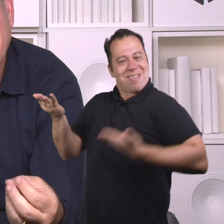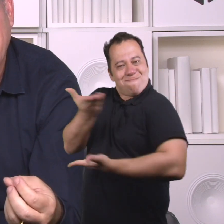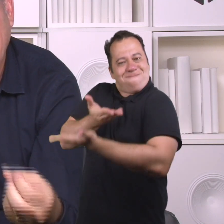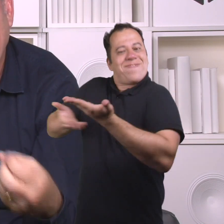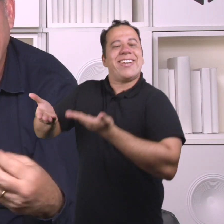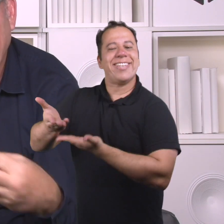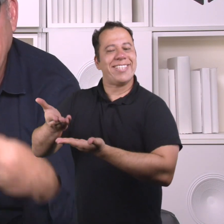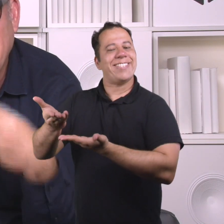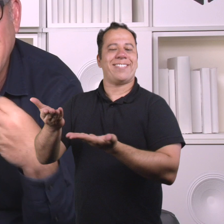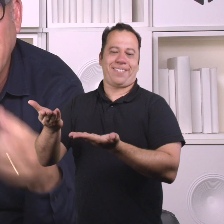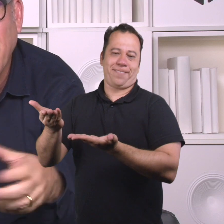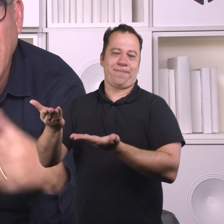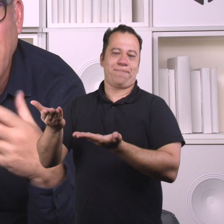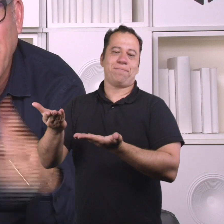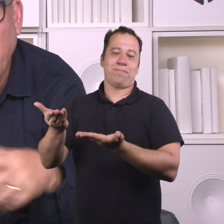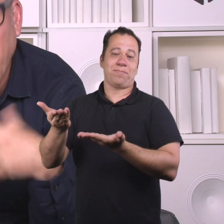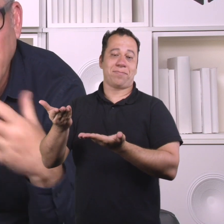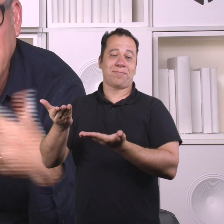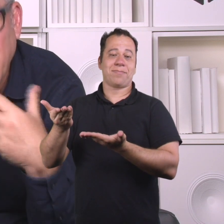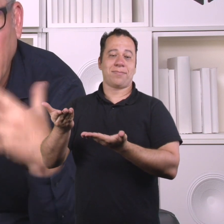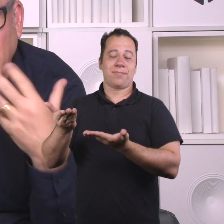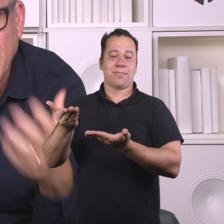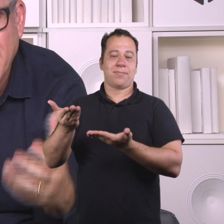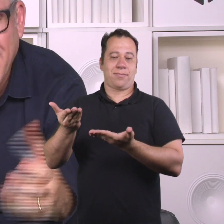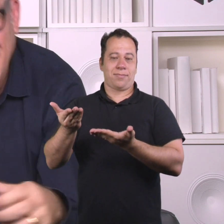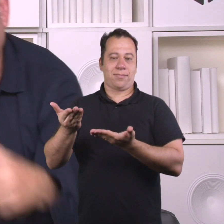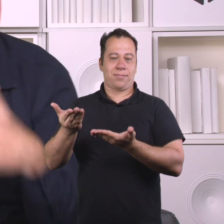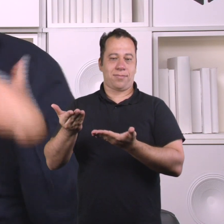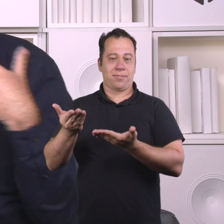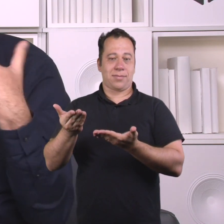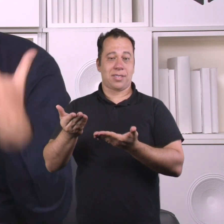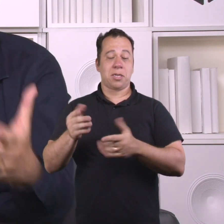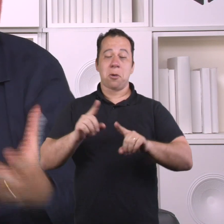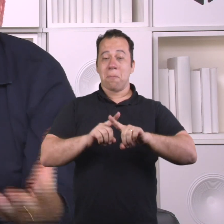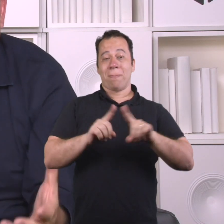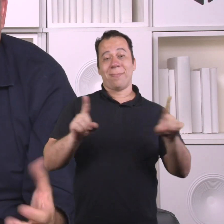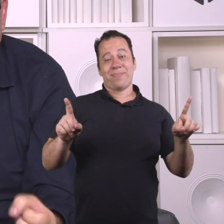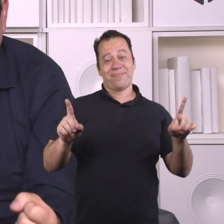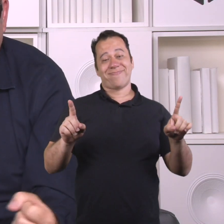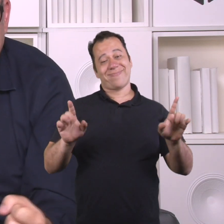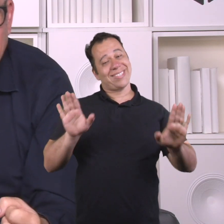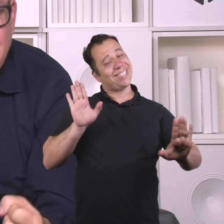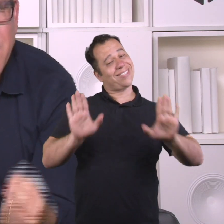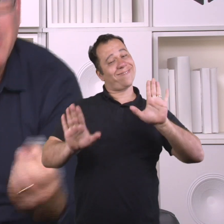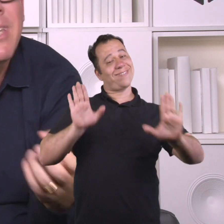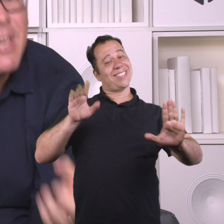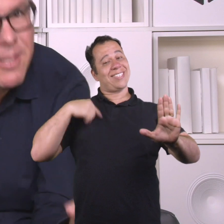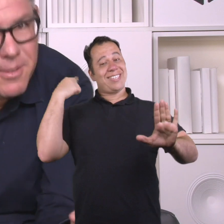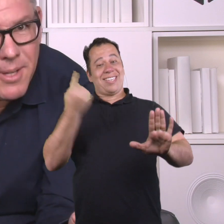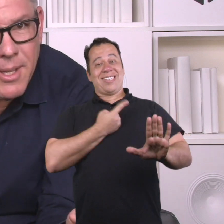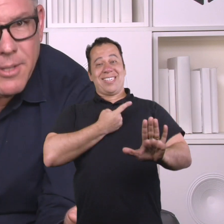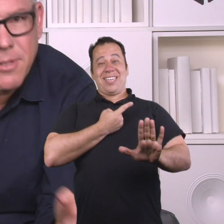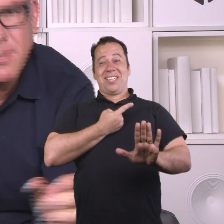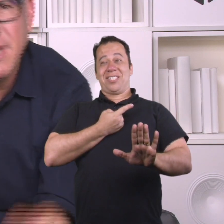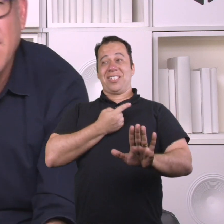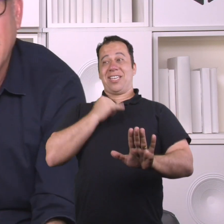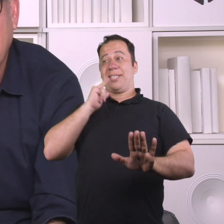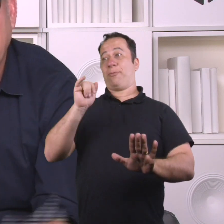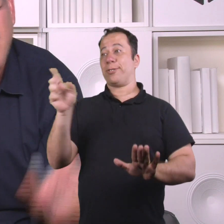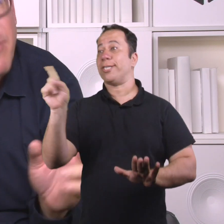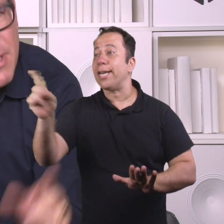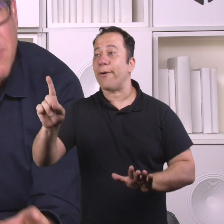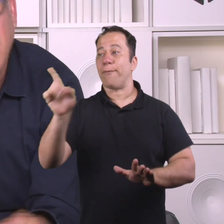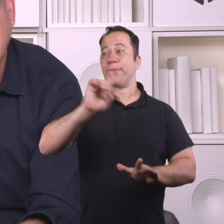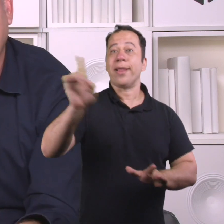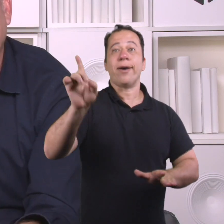escassez, a gente vai dizendo não para um monte de coisa e vai sacrificando um monte de coisa por causa de dinheiro. Jesus está